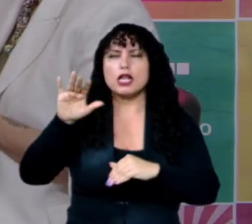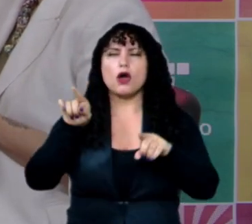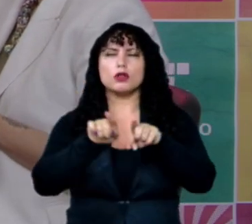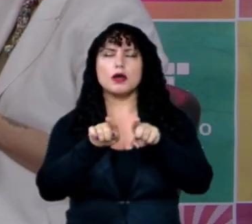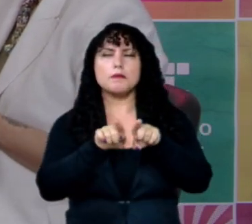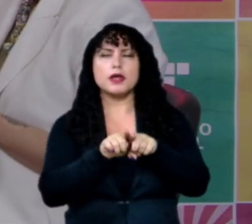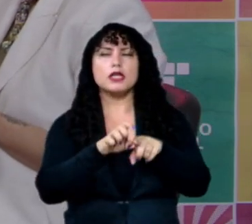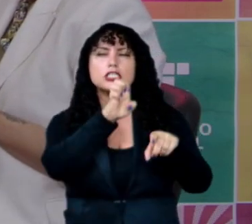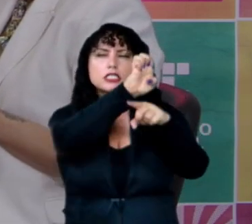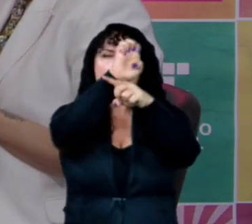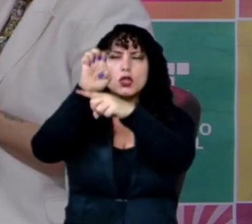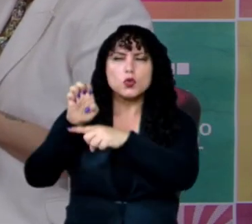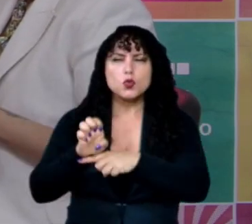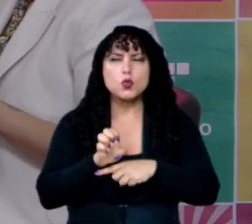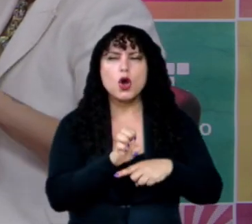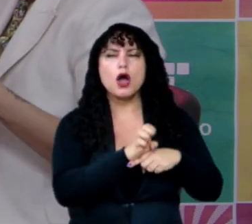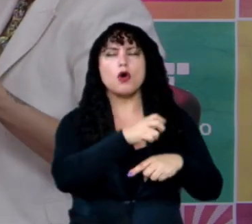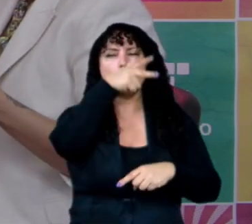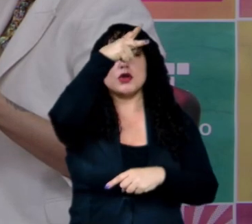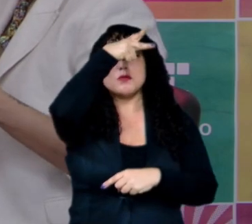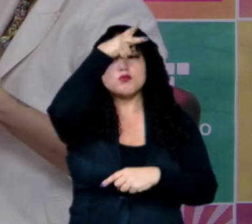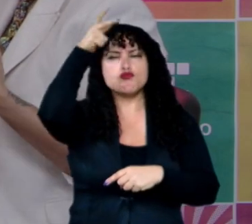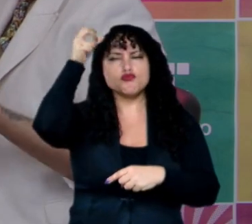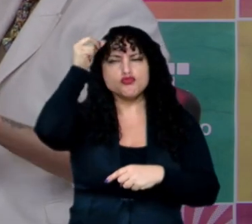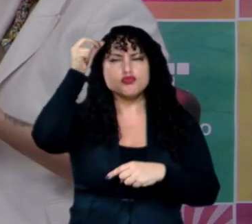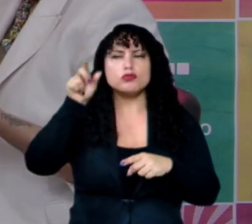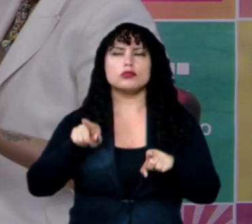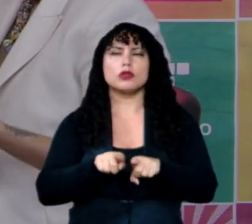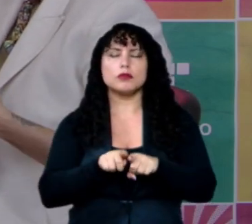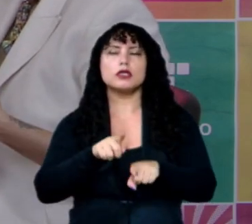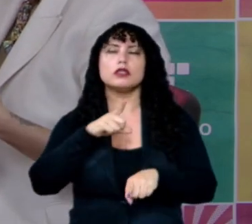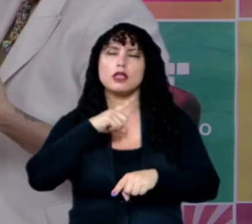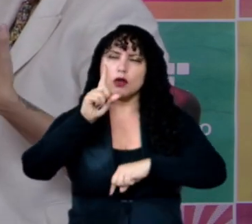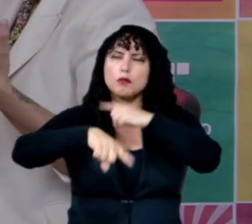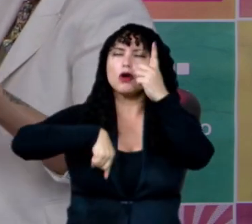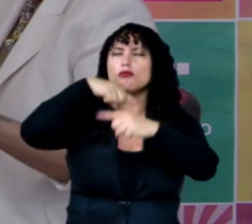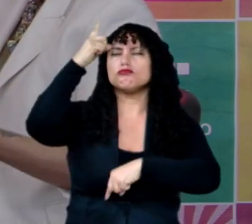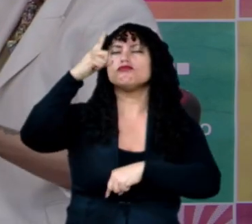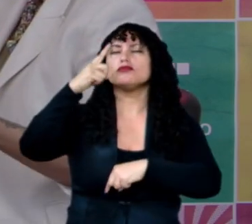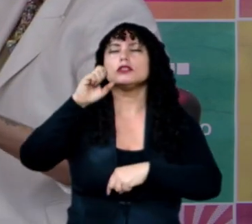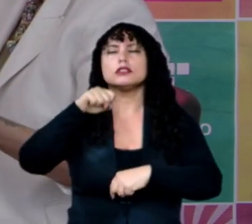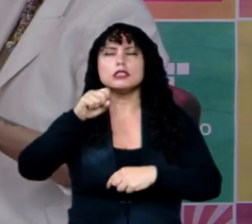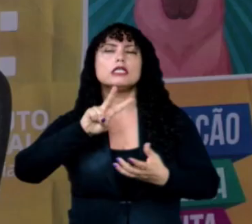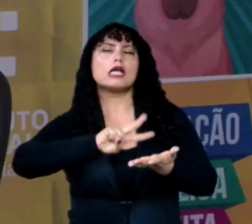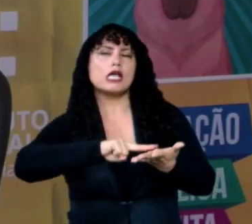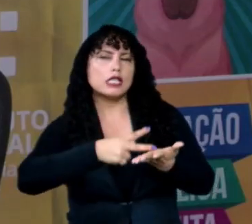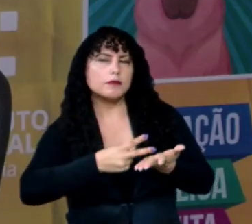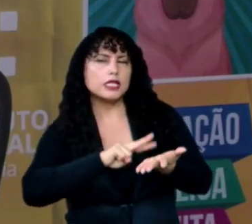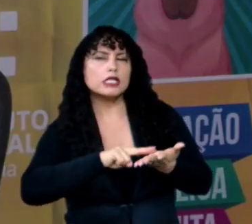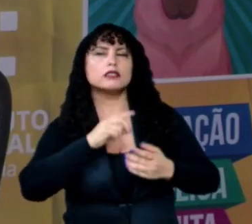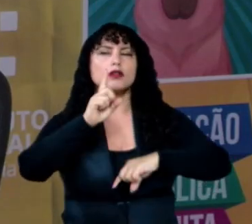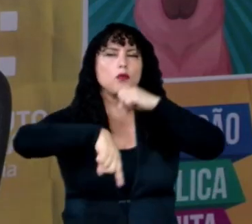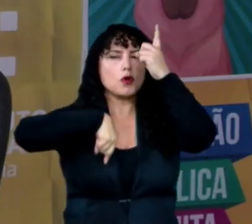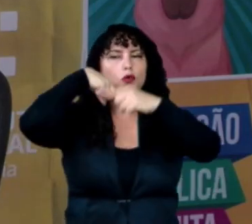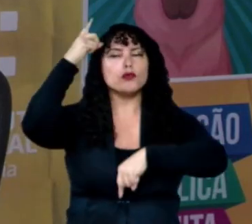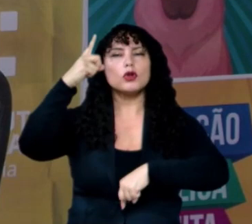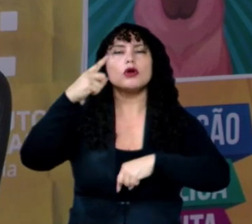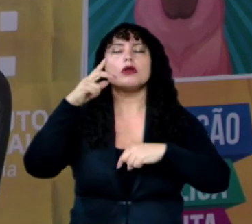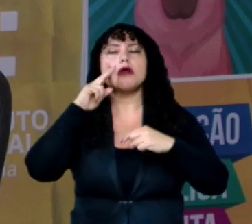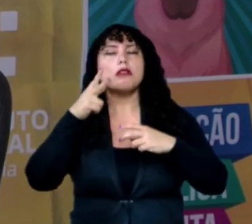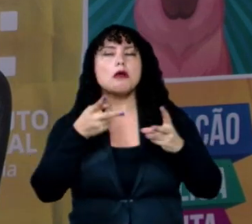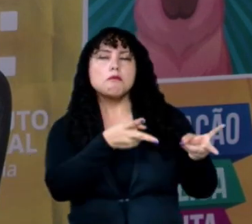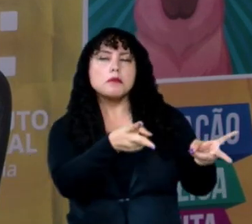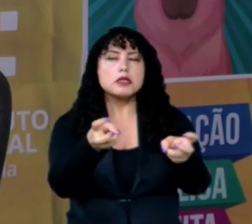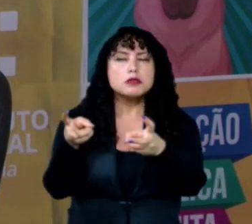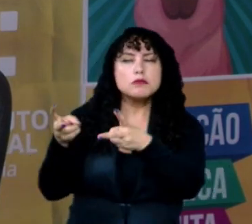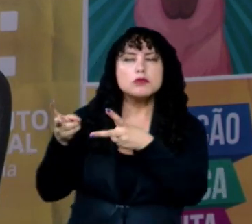e municipal, de modo que, sim, tem uma evolução na interpretação, tem uma evolução do ponto de vista,